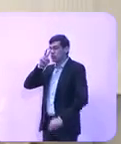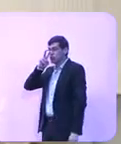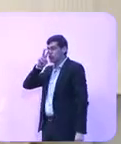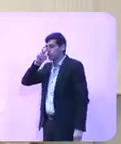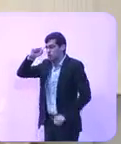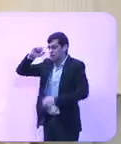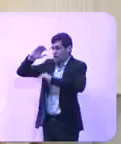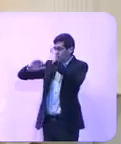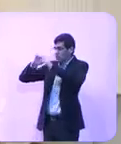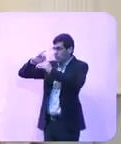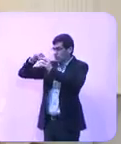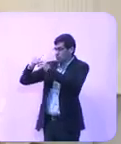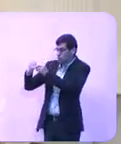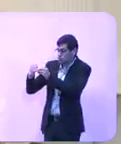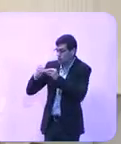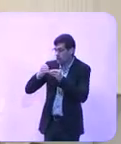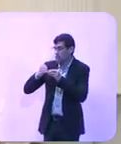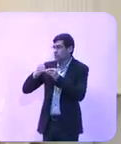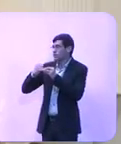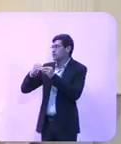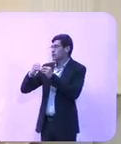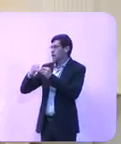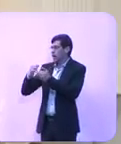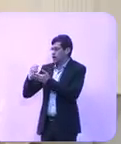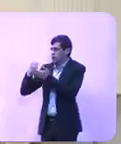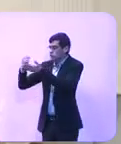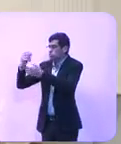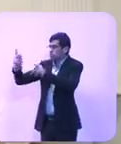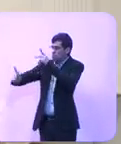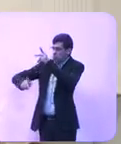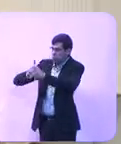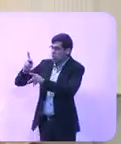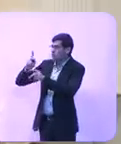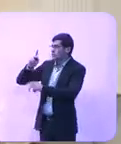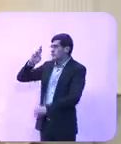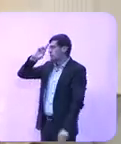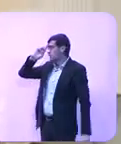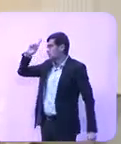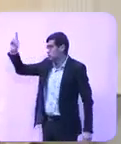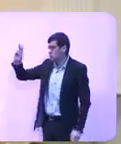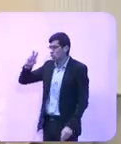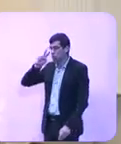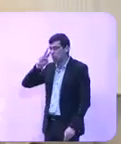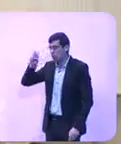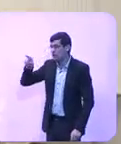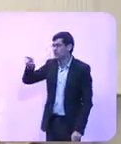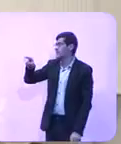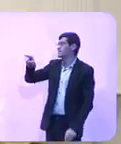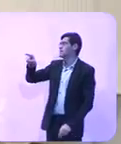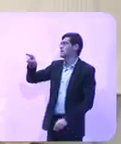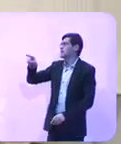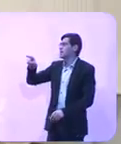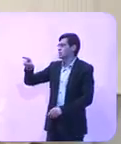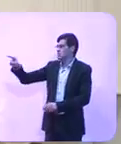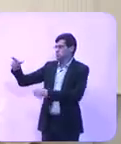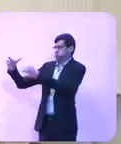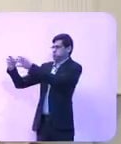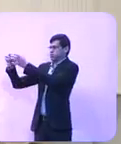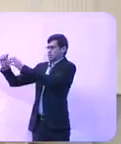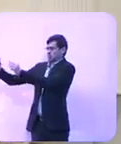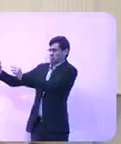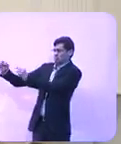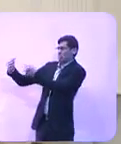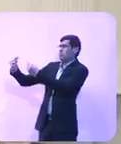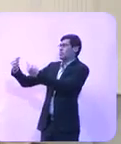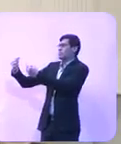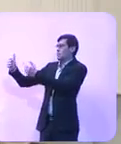Josué, faze-o certeiro, Senhor. Senhor, olha aquela coluna do inimigo que está